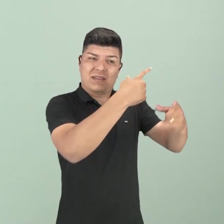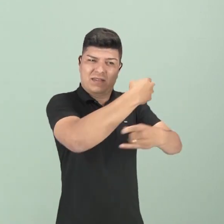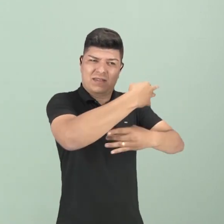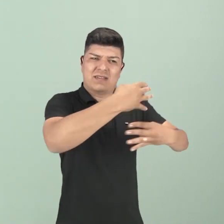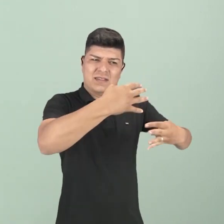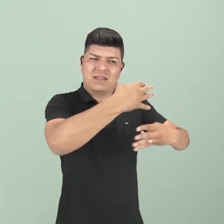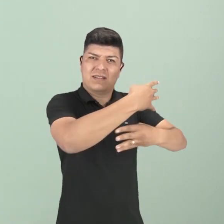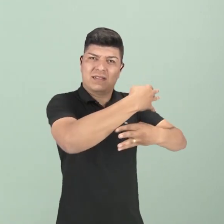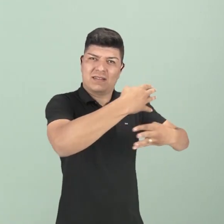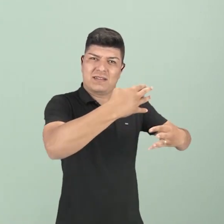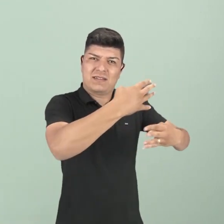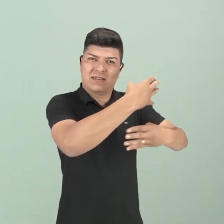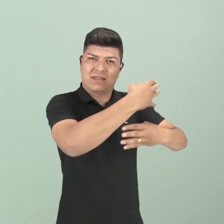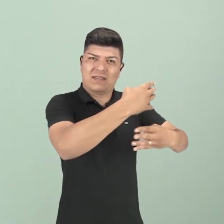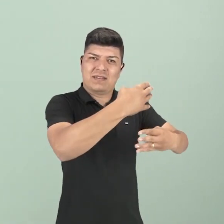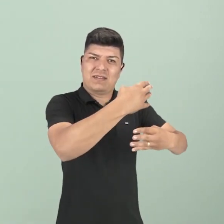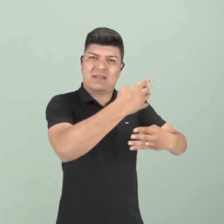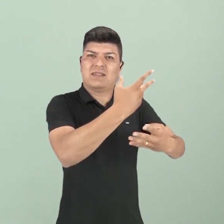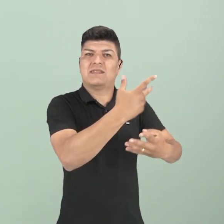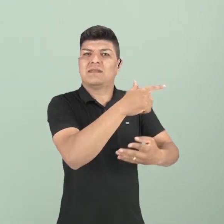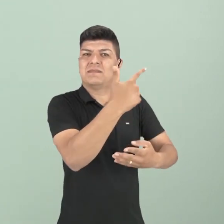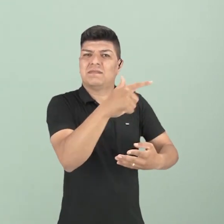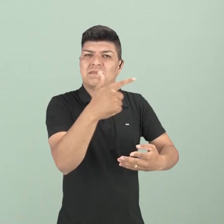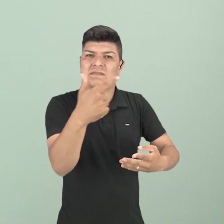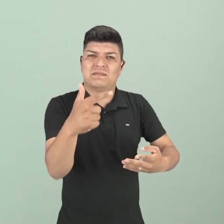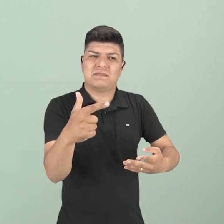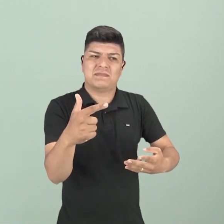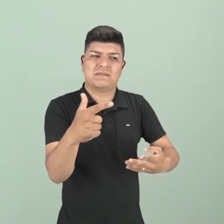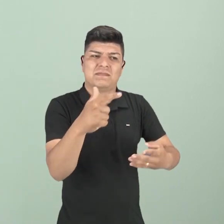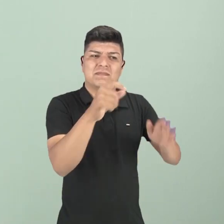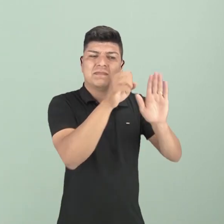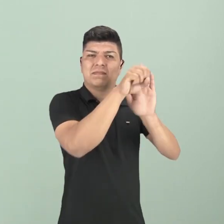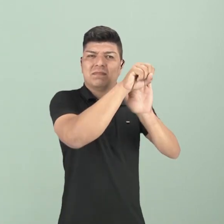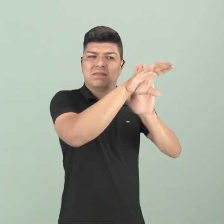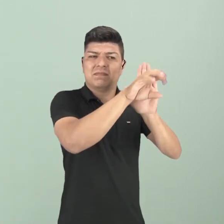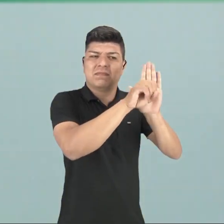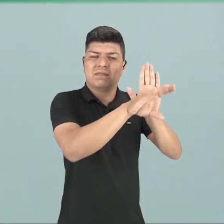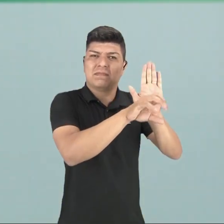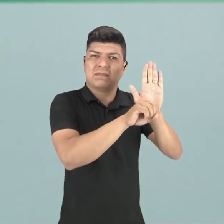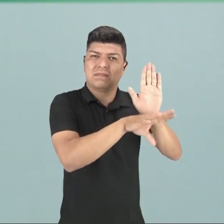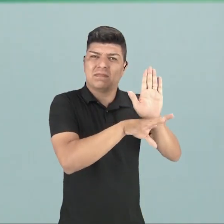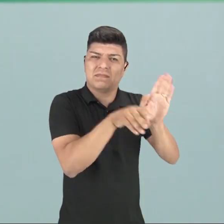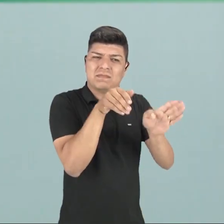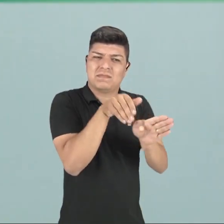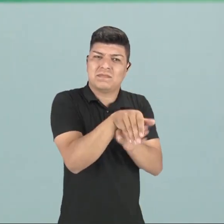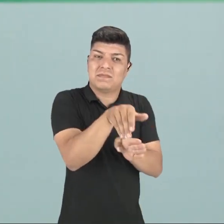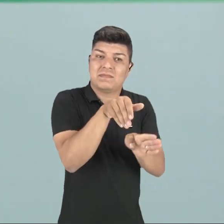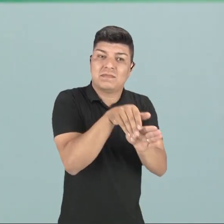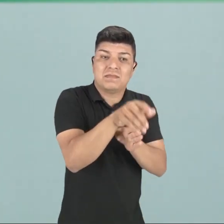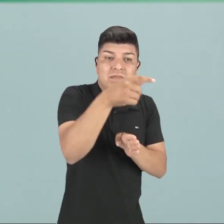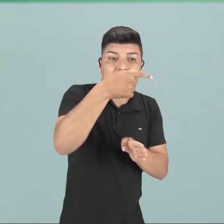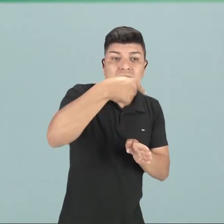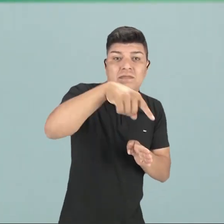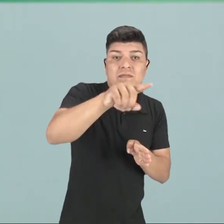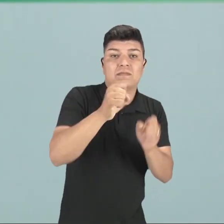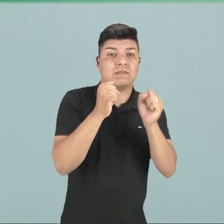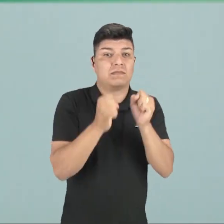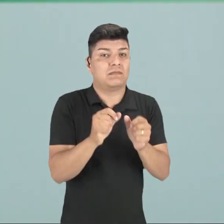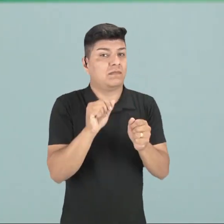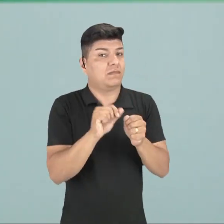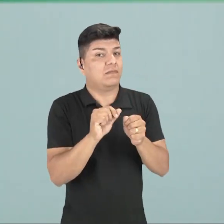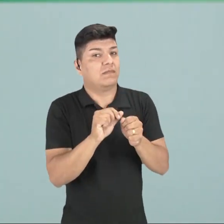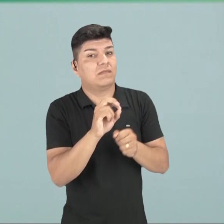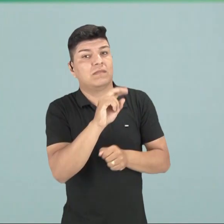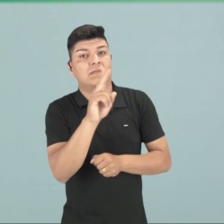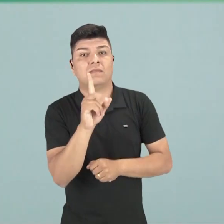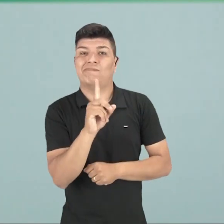os semáforos? Se não houvessem sinais indicativos de orientações para onde ir, o que se pode fazer e o que não se